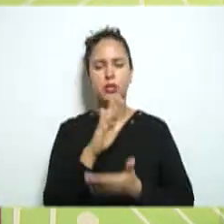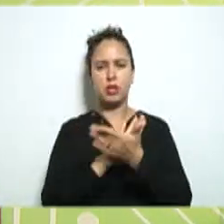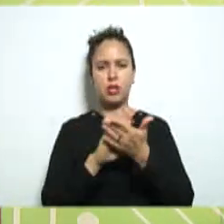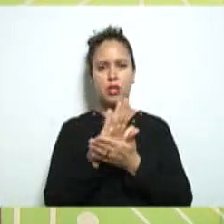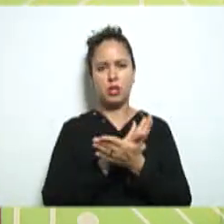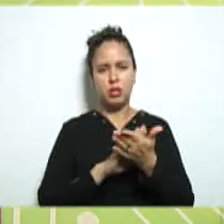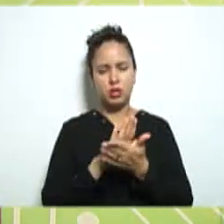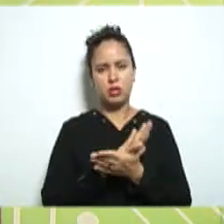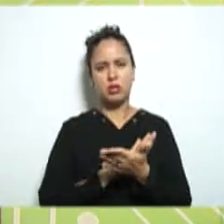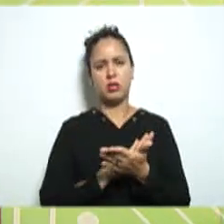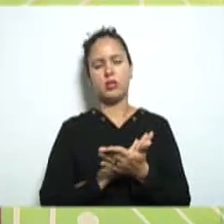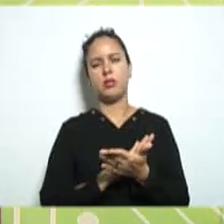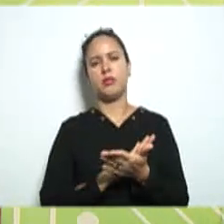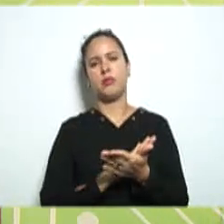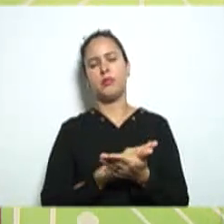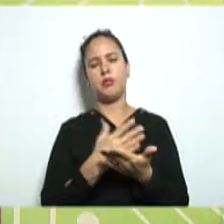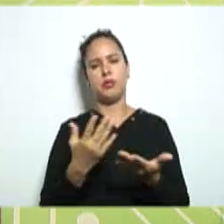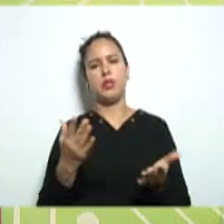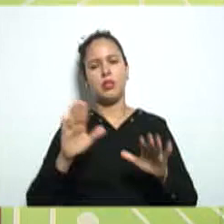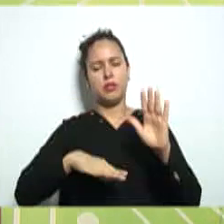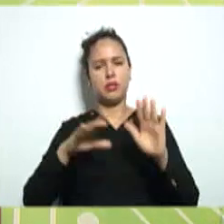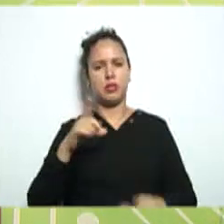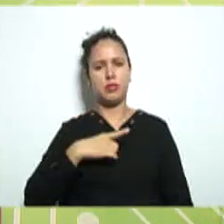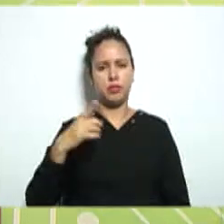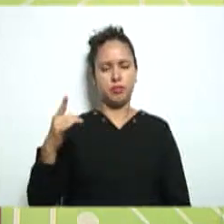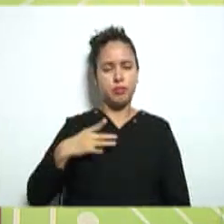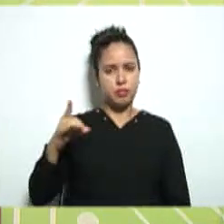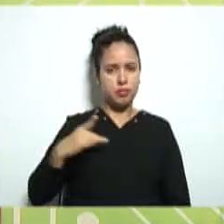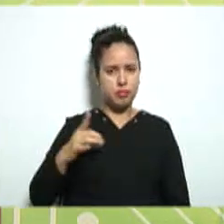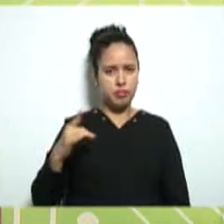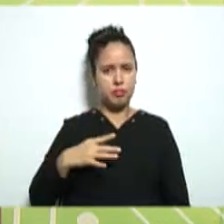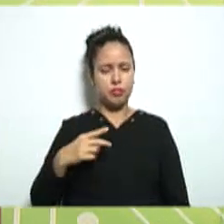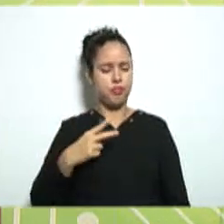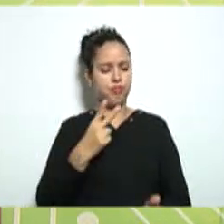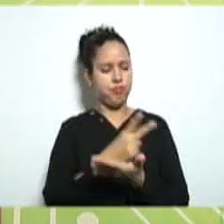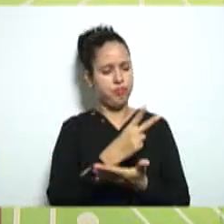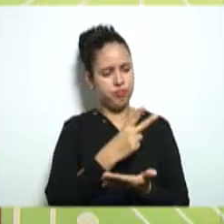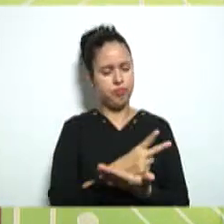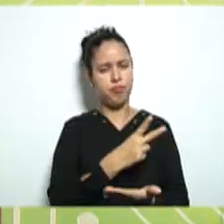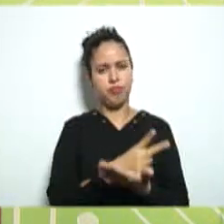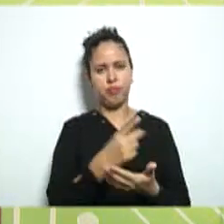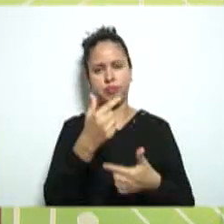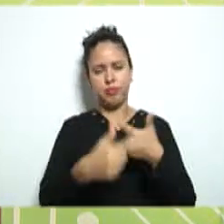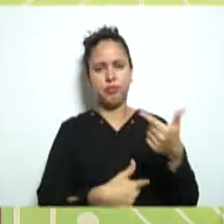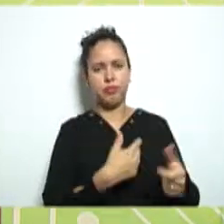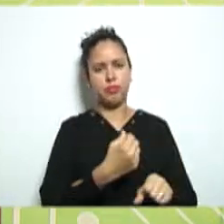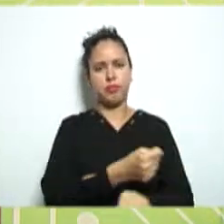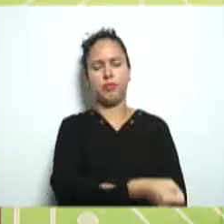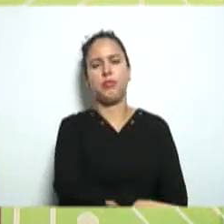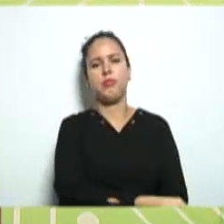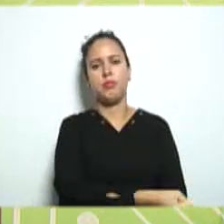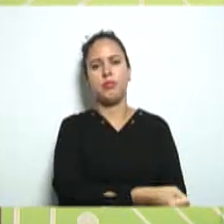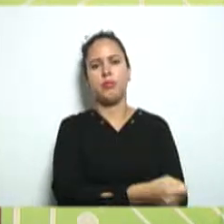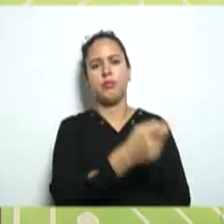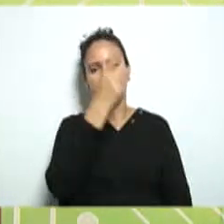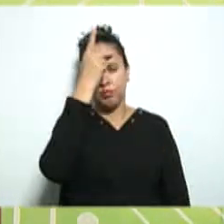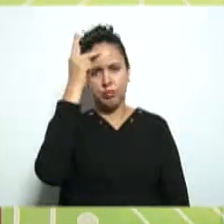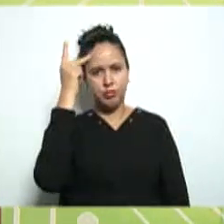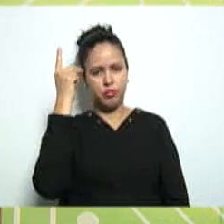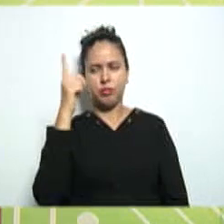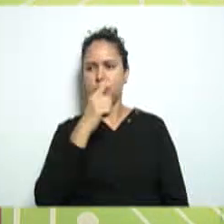algo importante, é algo que faz com que essas pessoas permaneçam nesses locais de trabalho, né? As pessoas não